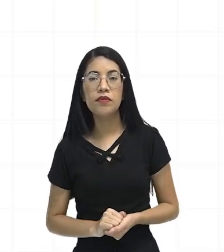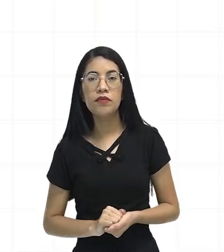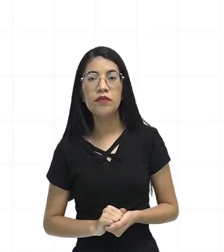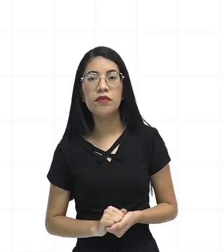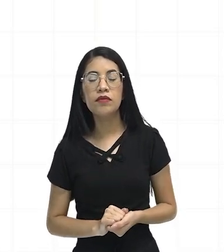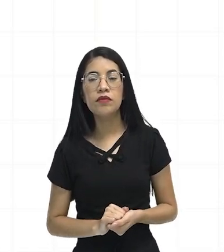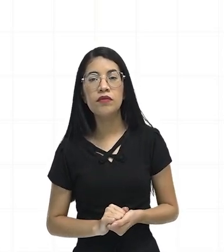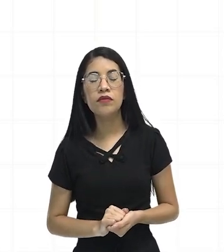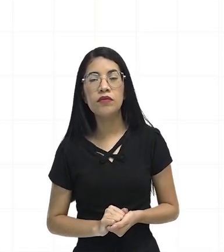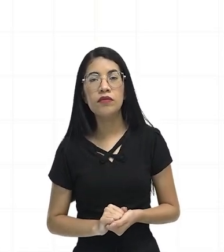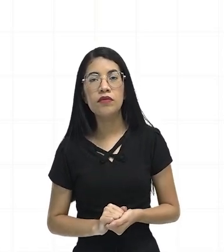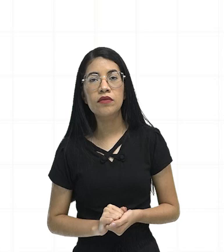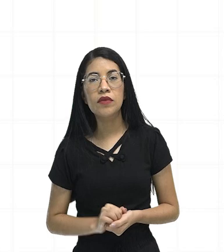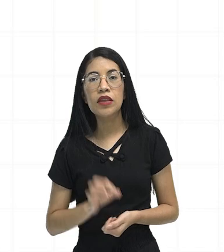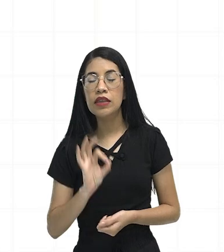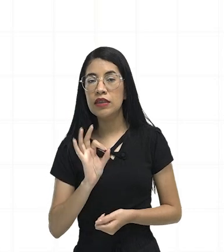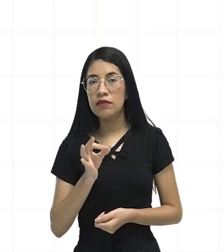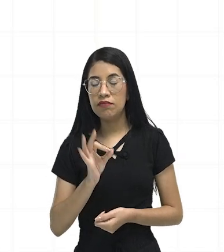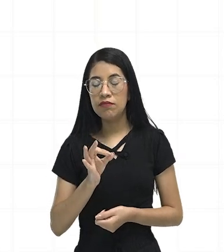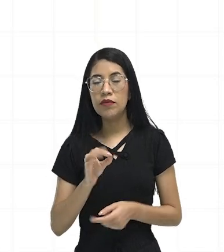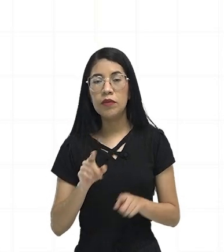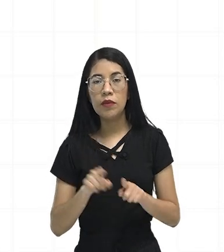vai restar